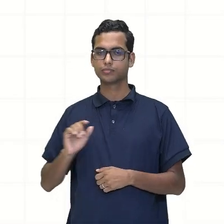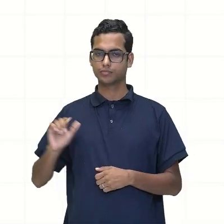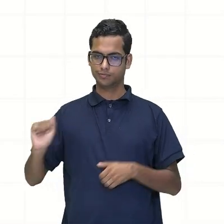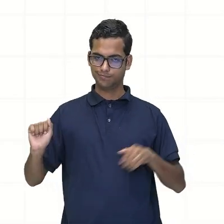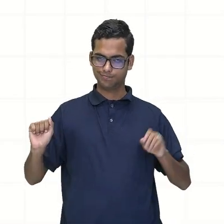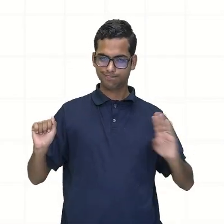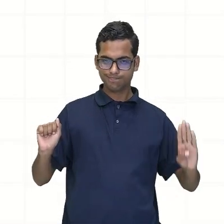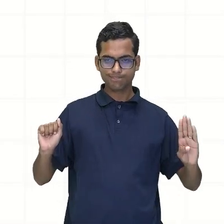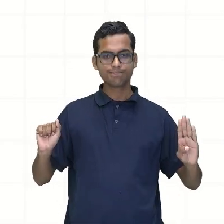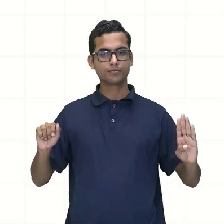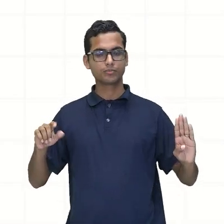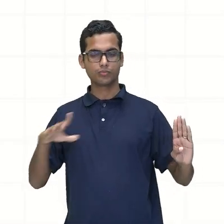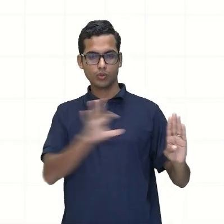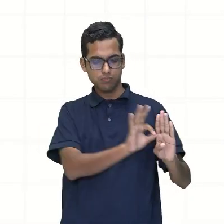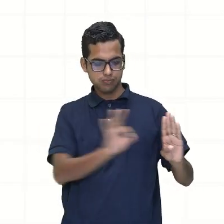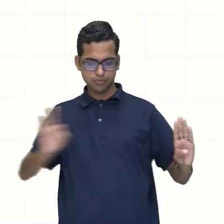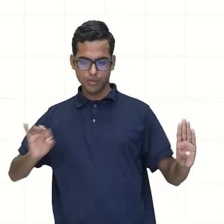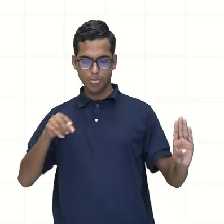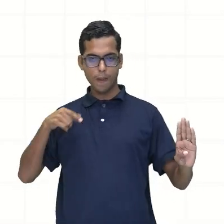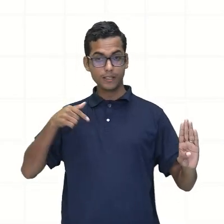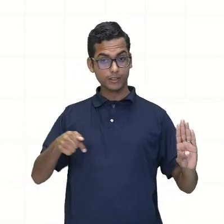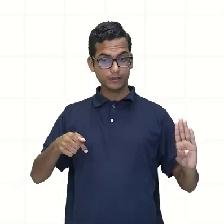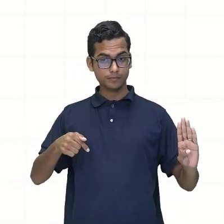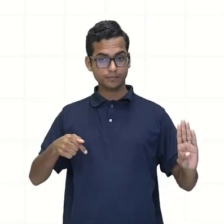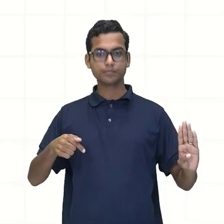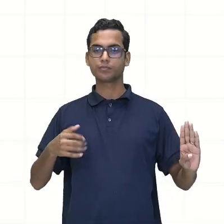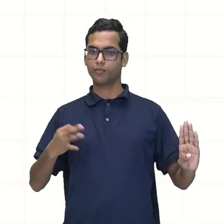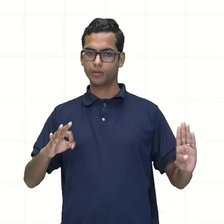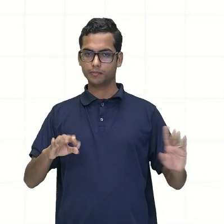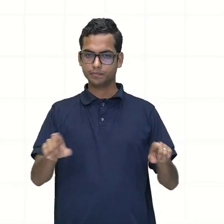E as menores medidas são essas duas,